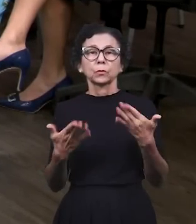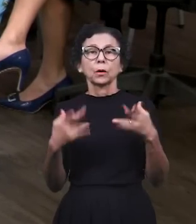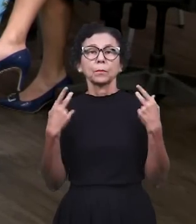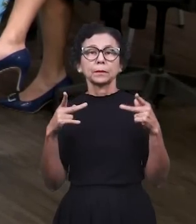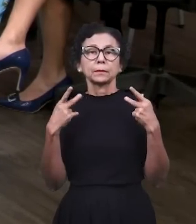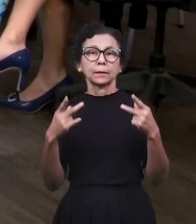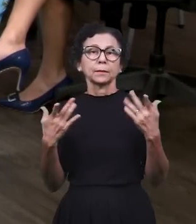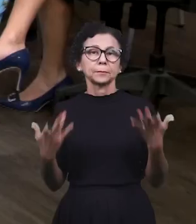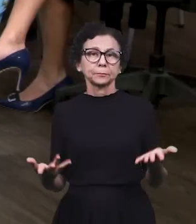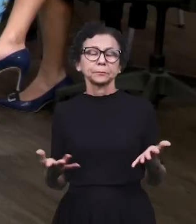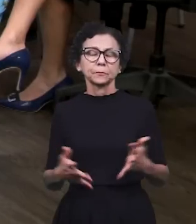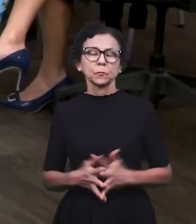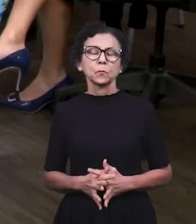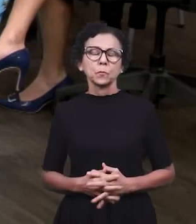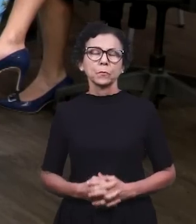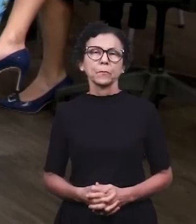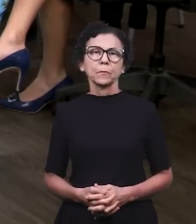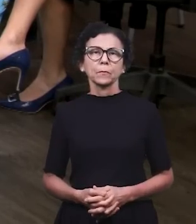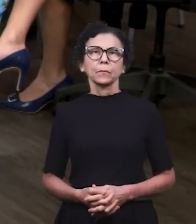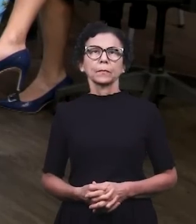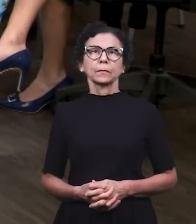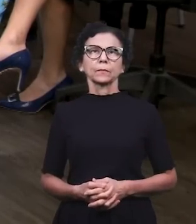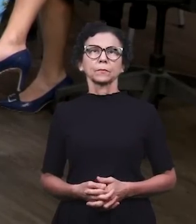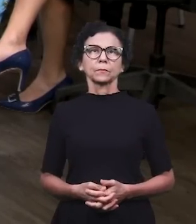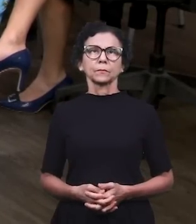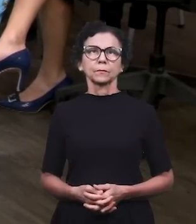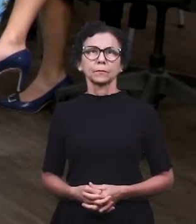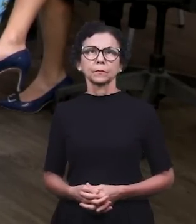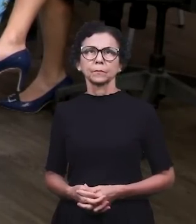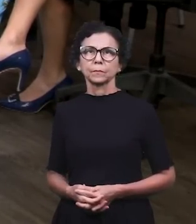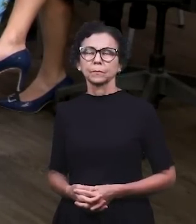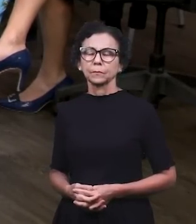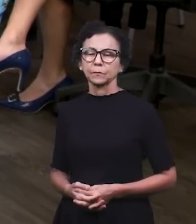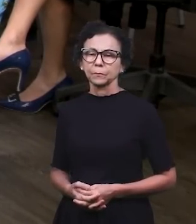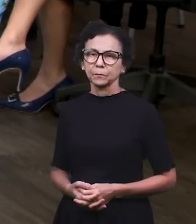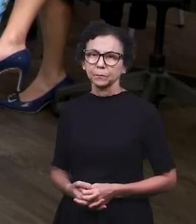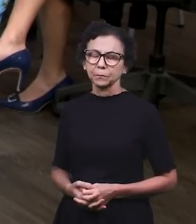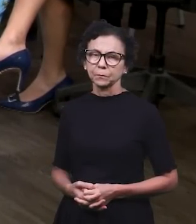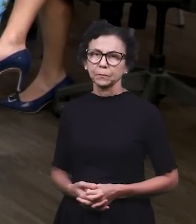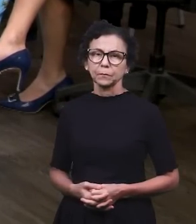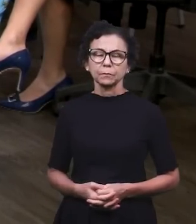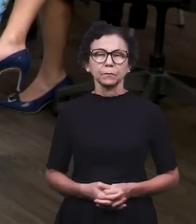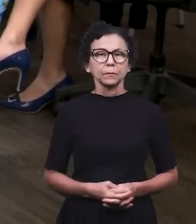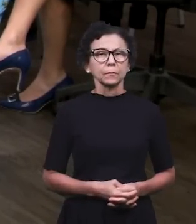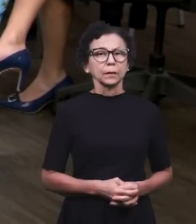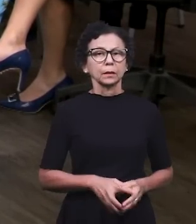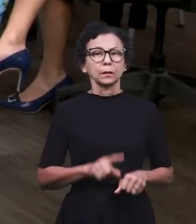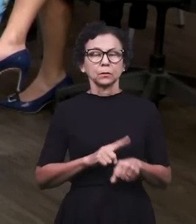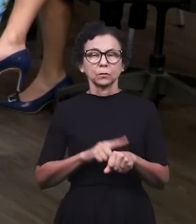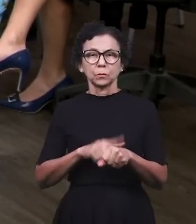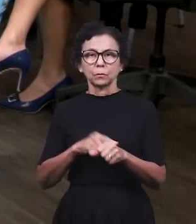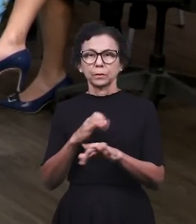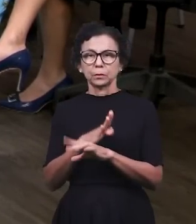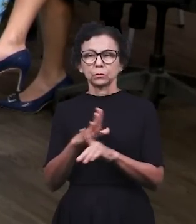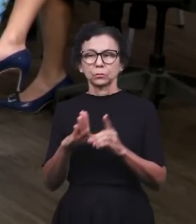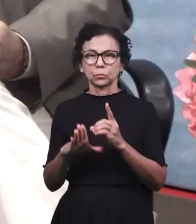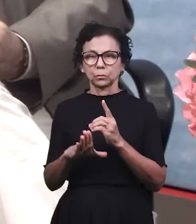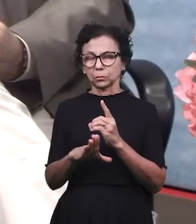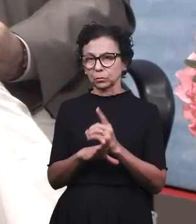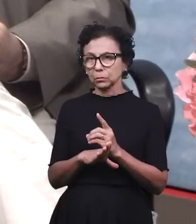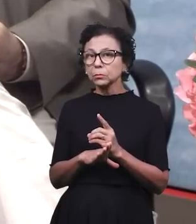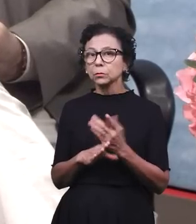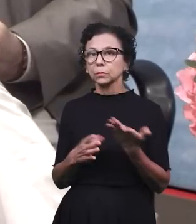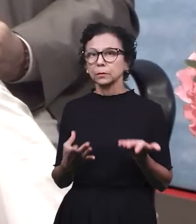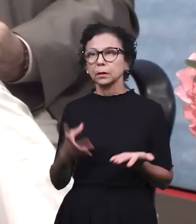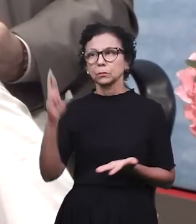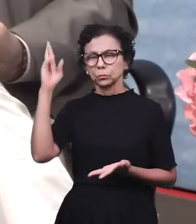contexto da voz do Senhor que se faz ouvir ao longo de todo o culto, uma das maneiras que o Senhor tem a